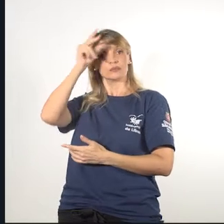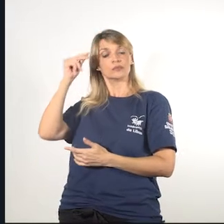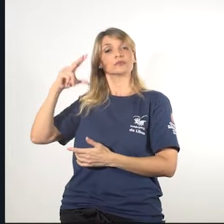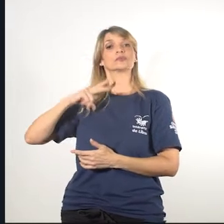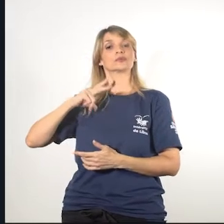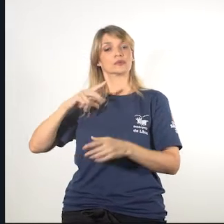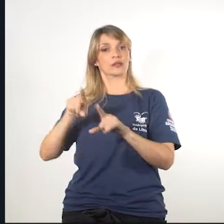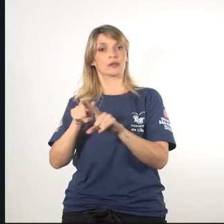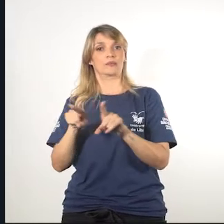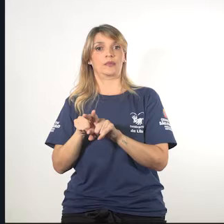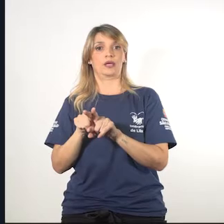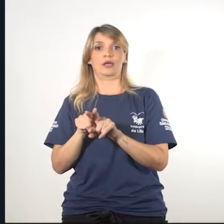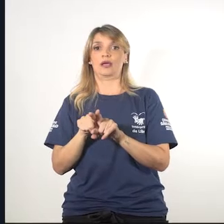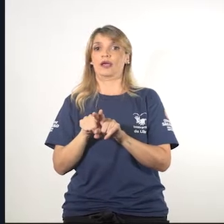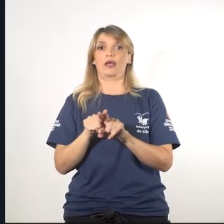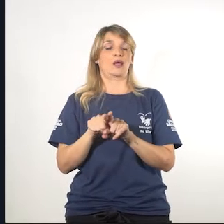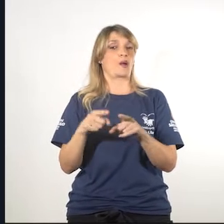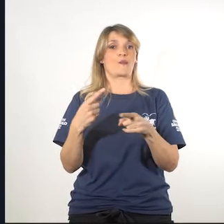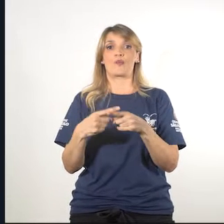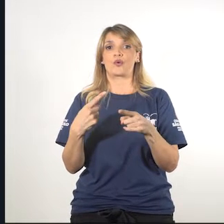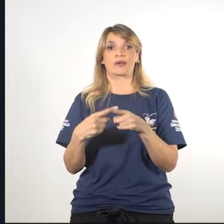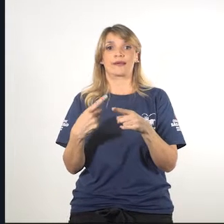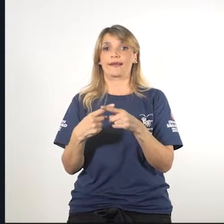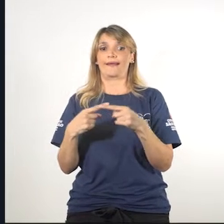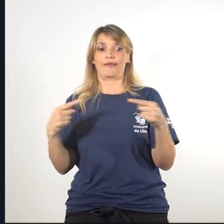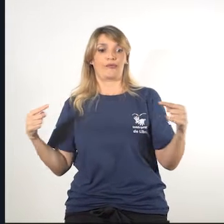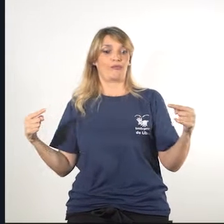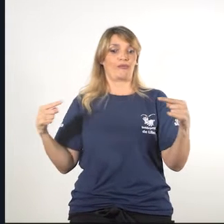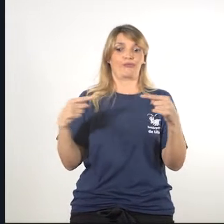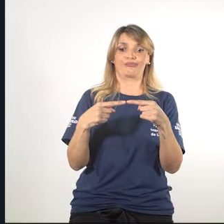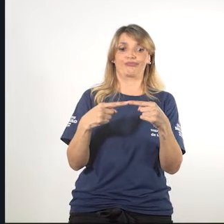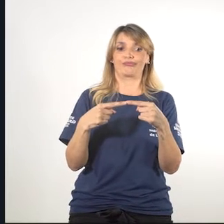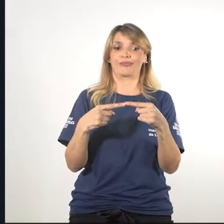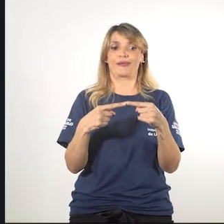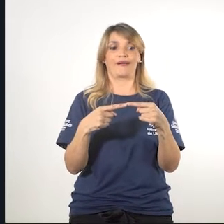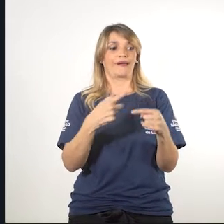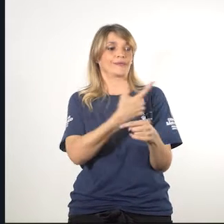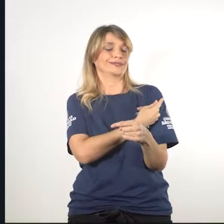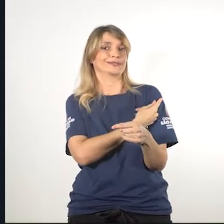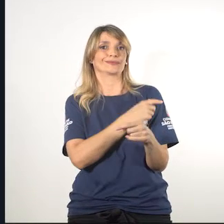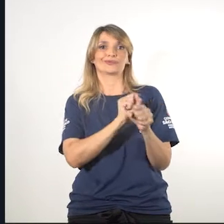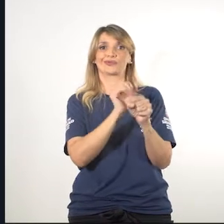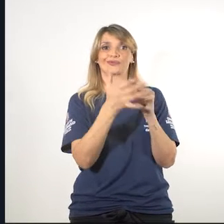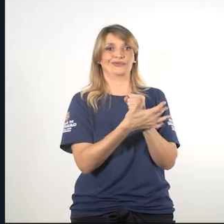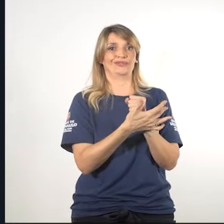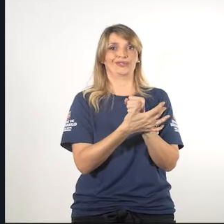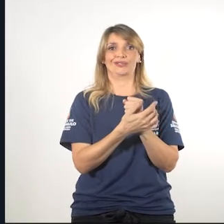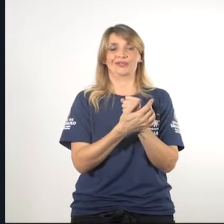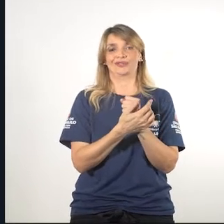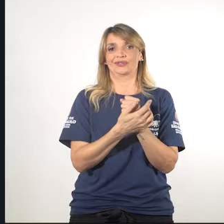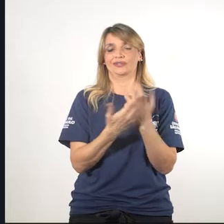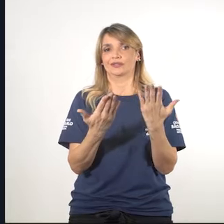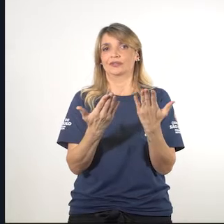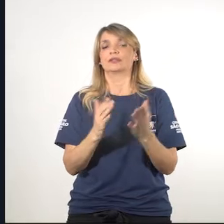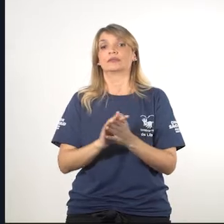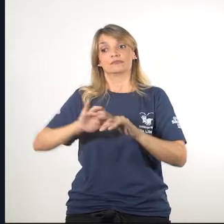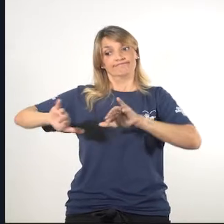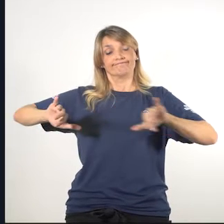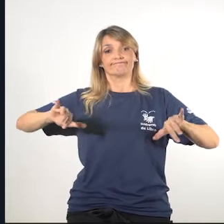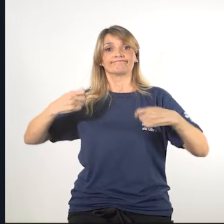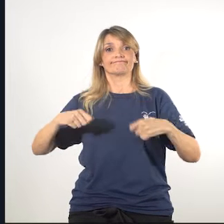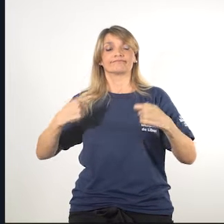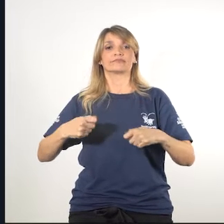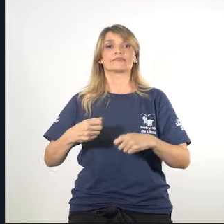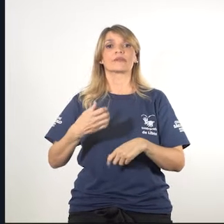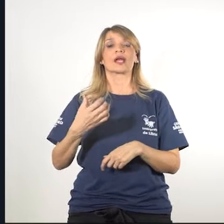queremos coincidir com a vacinação dos professores que se dá de Covid a partir da próxima semana. Fase 3, de 9/6